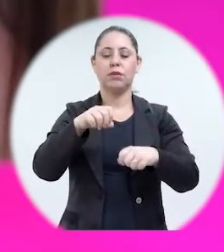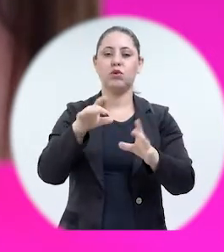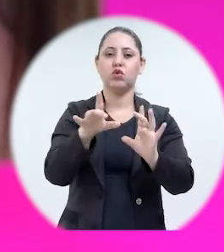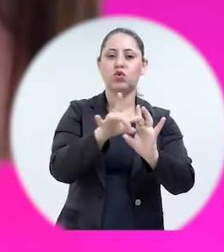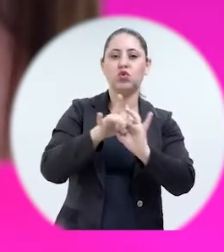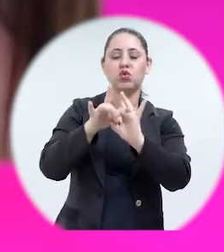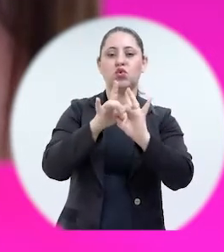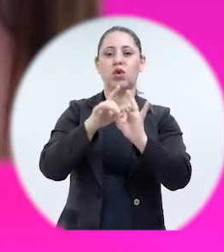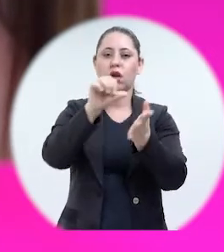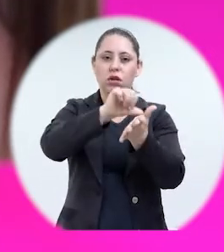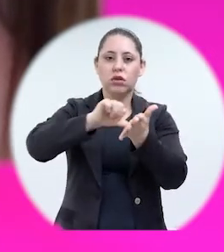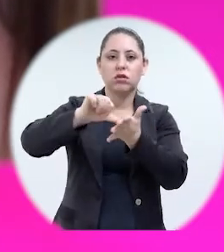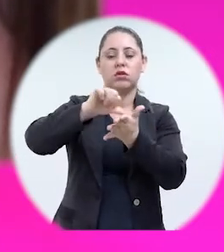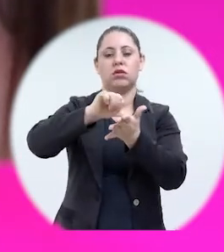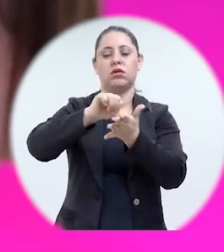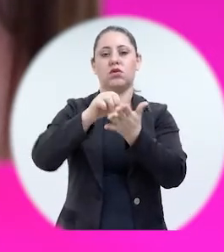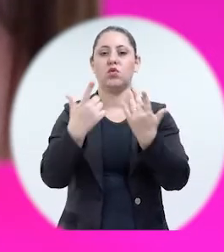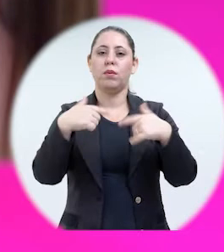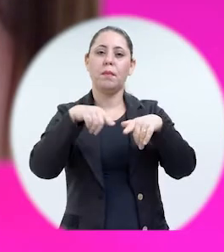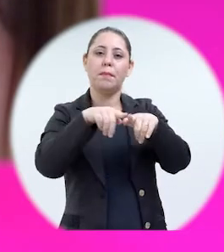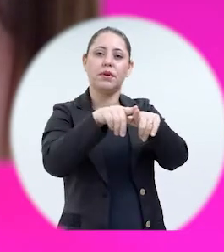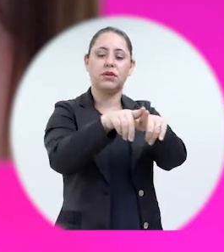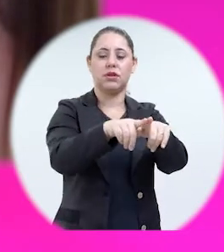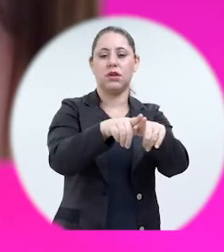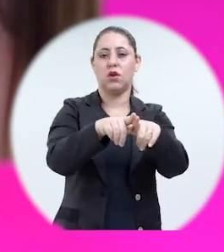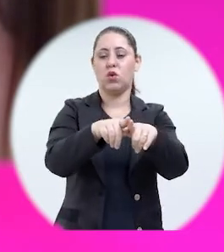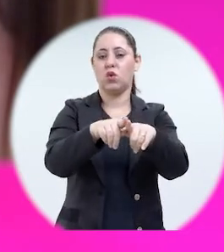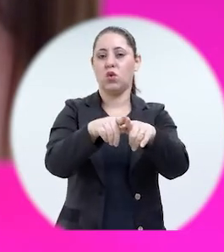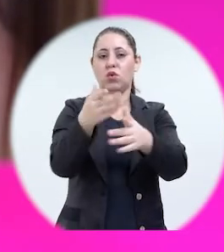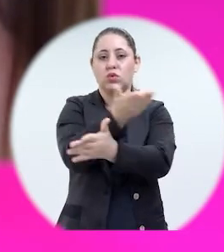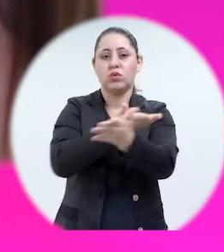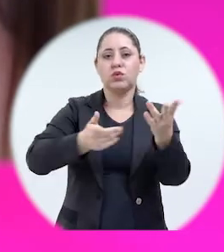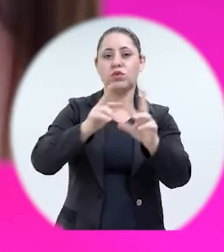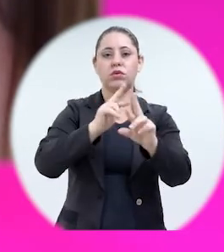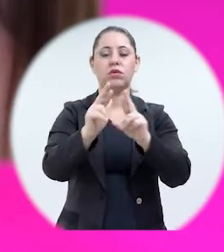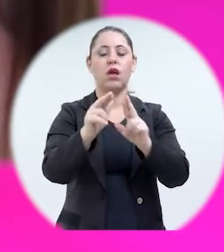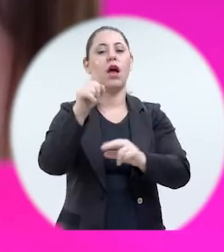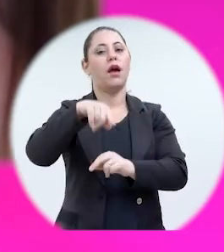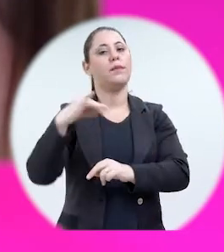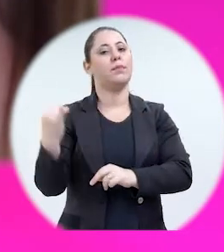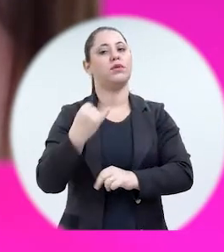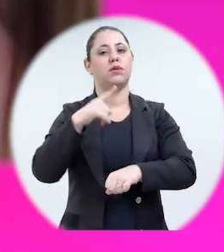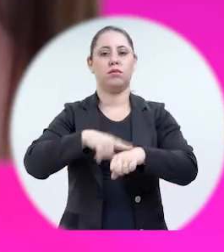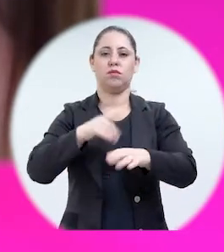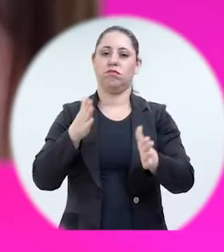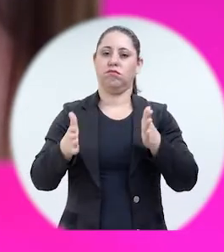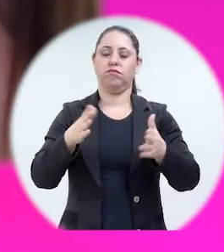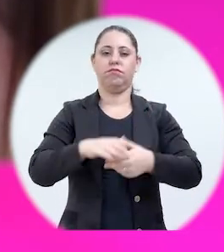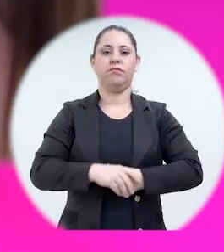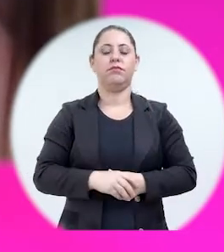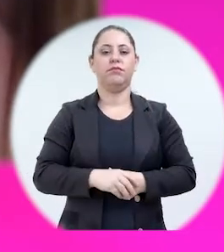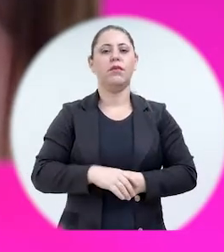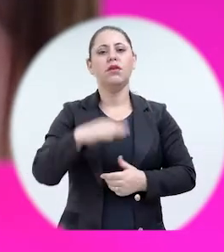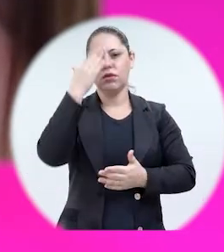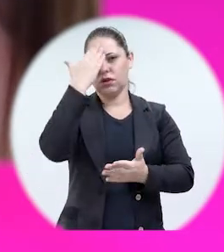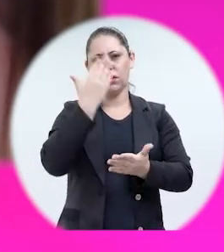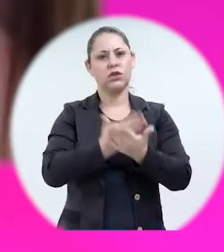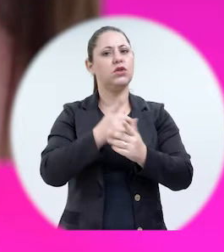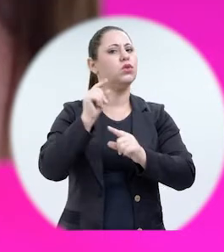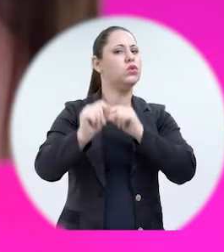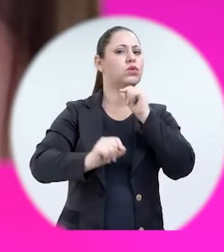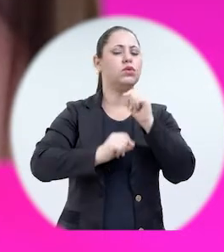sempre atuar como um todo, como rede. Todos os integrantes da rede são importantes nesse momento.